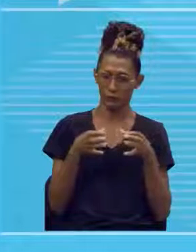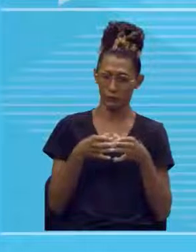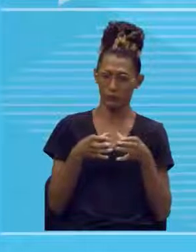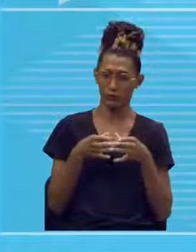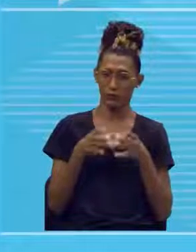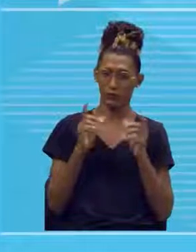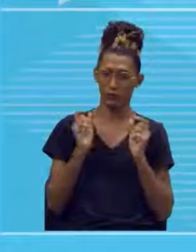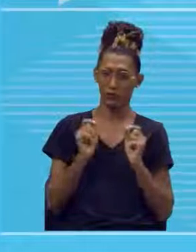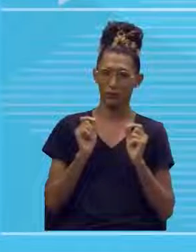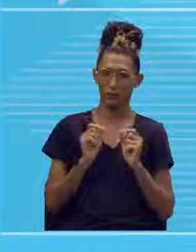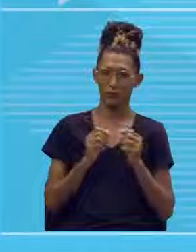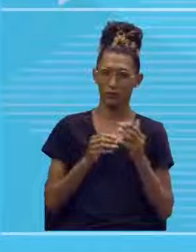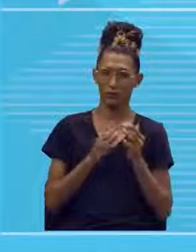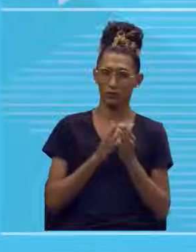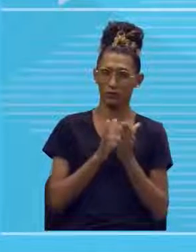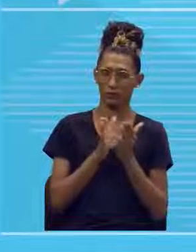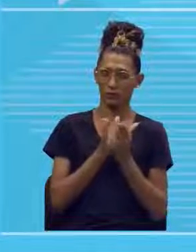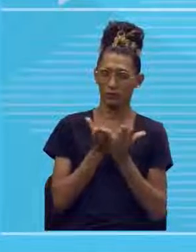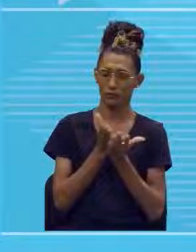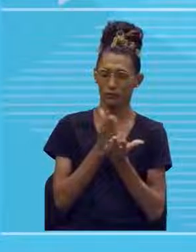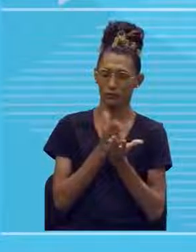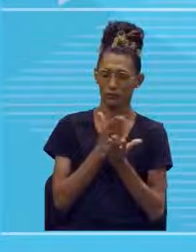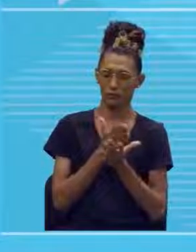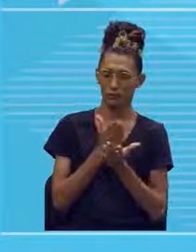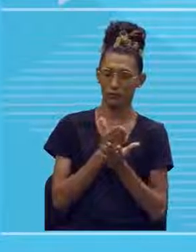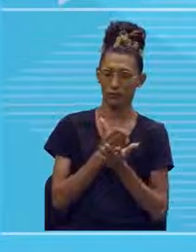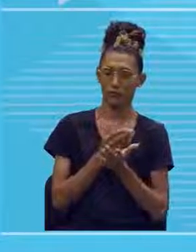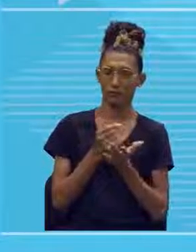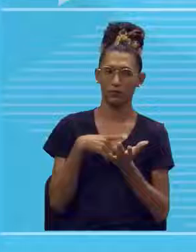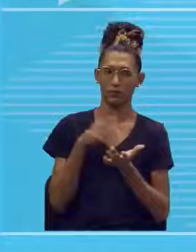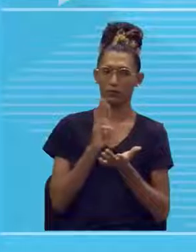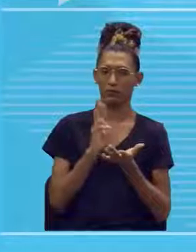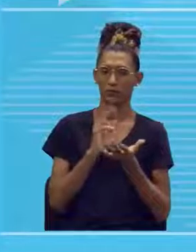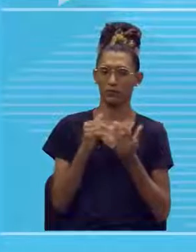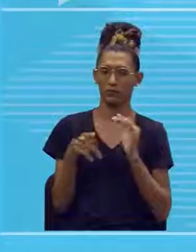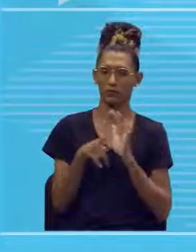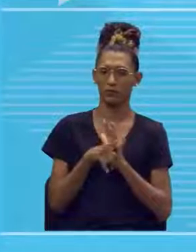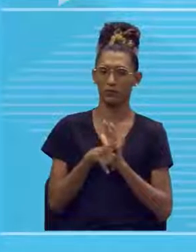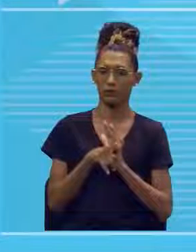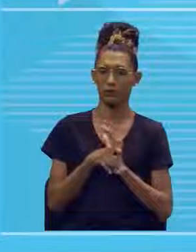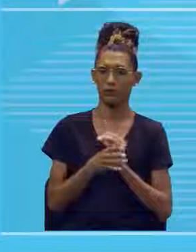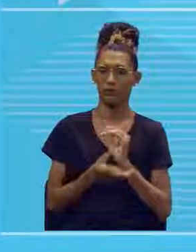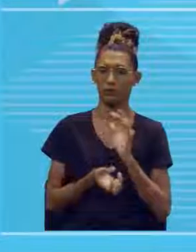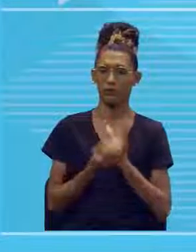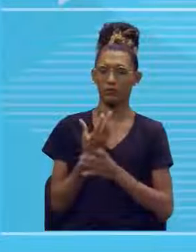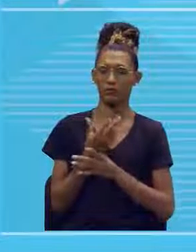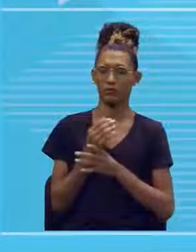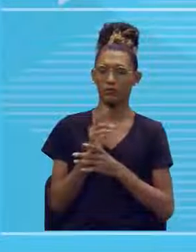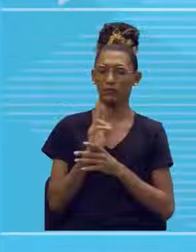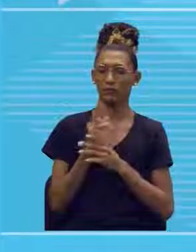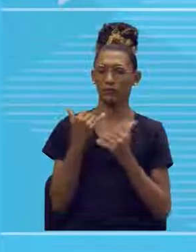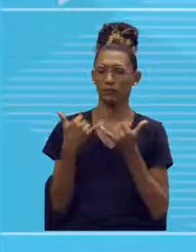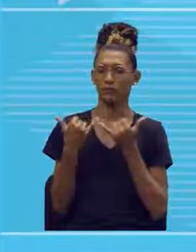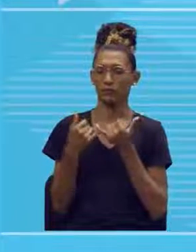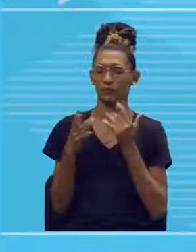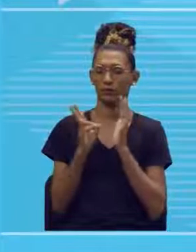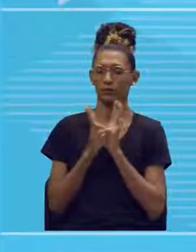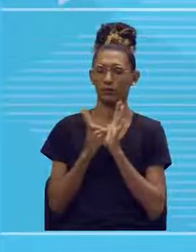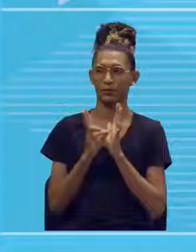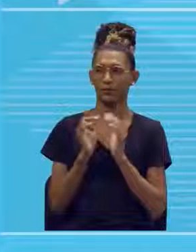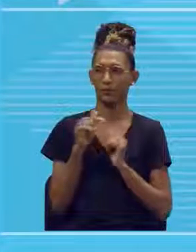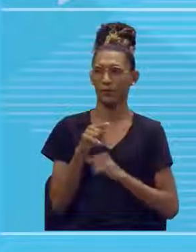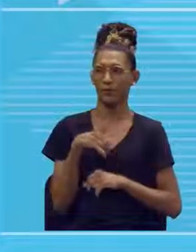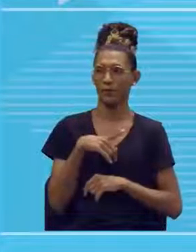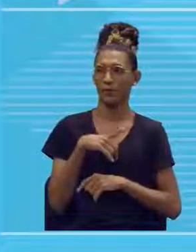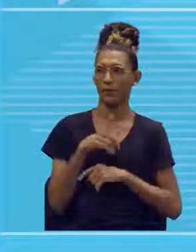da editora tembetá e tem o nome inclusive é de origem Tupi tá Ela